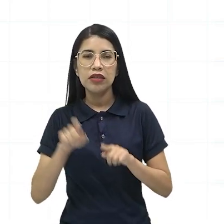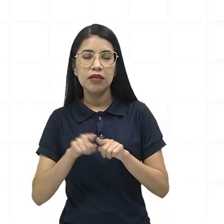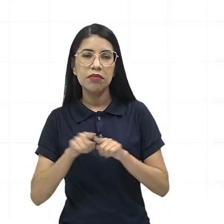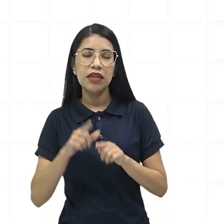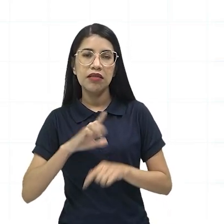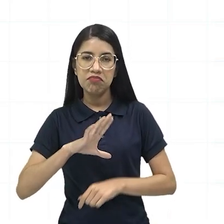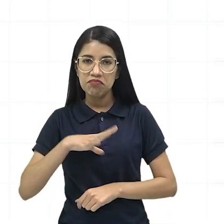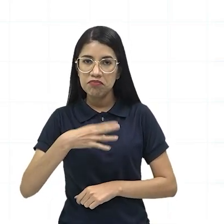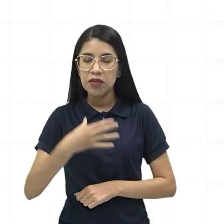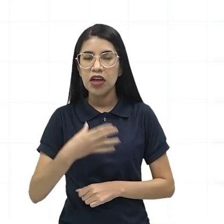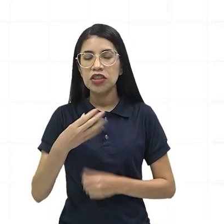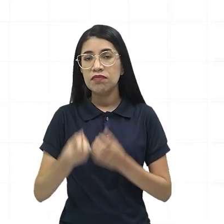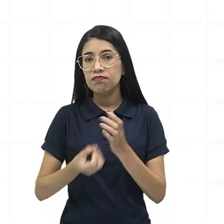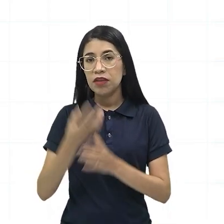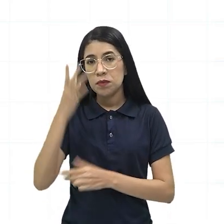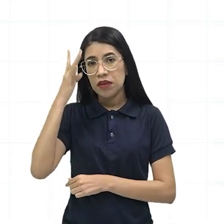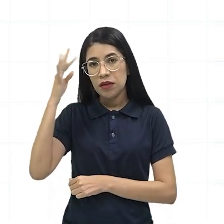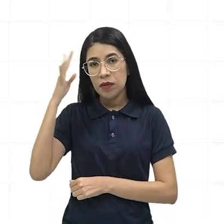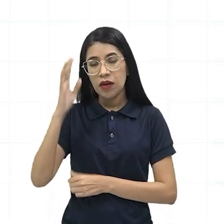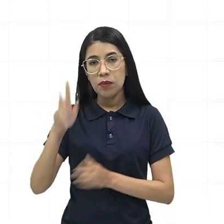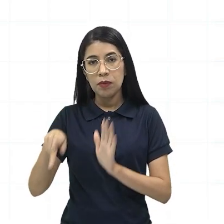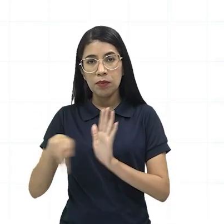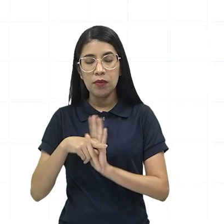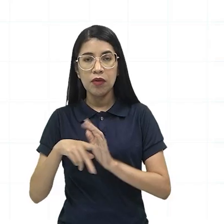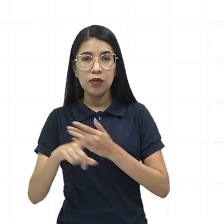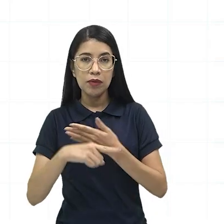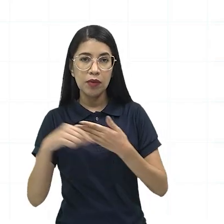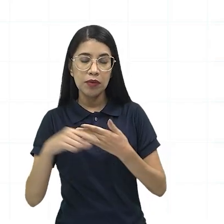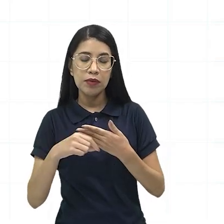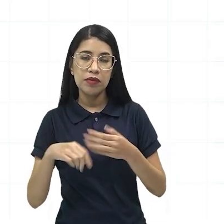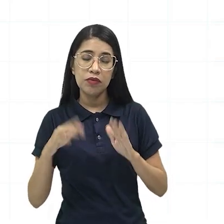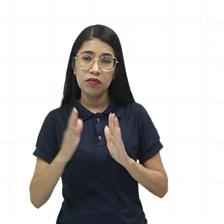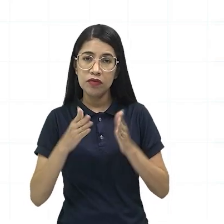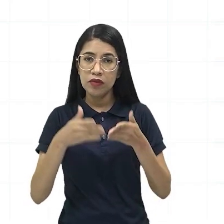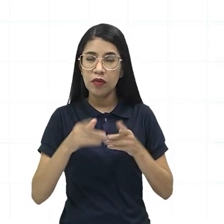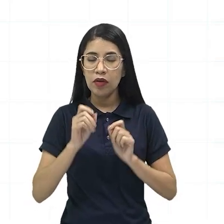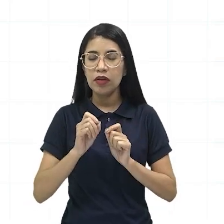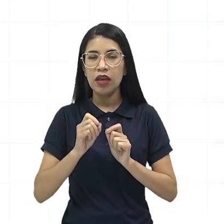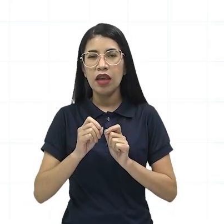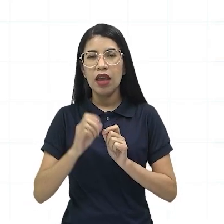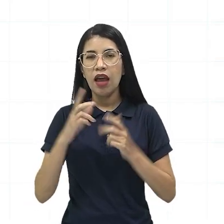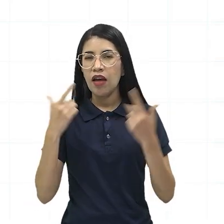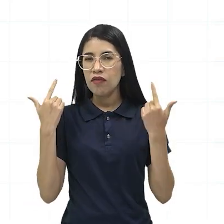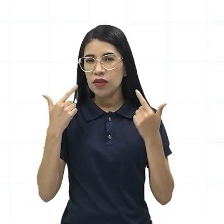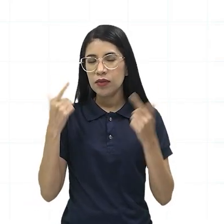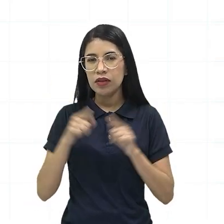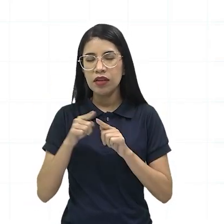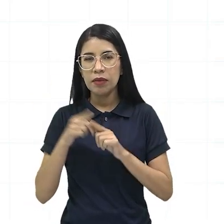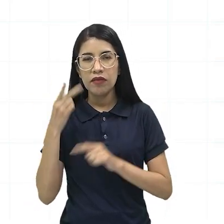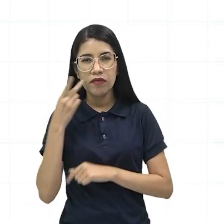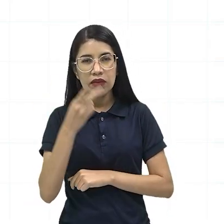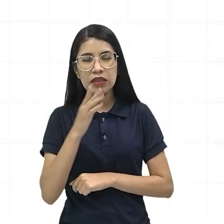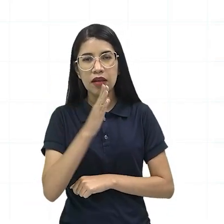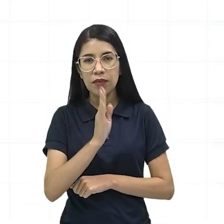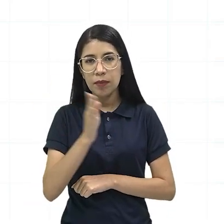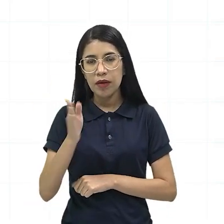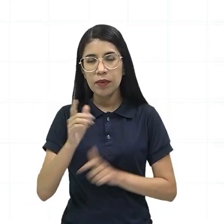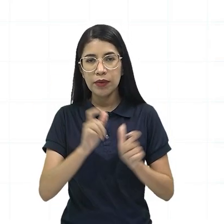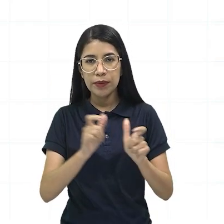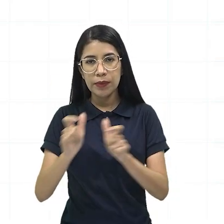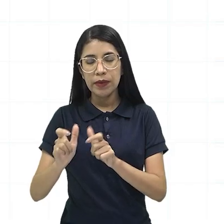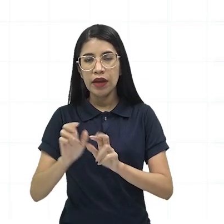pela imaginação do autor. Já que a gente está falando de aventura, né? A gente está falando sobre exploração, estamos falando sobre visitar esses espaços, então a gente